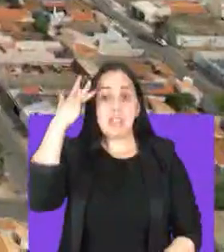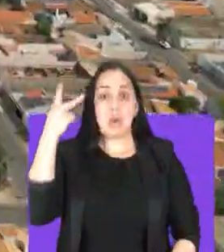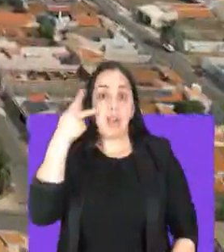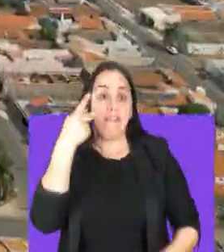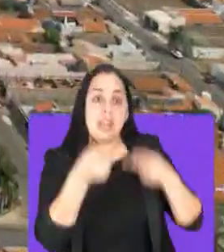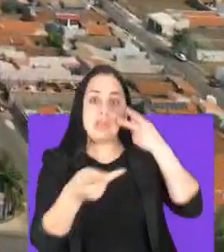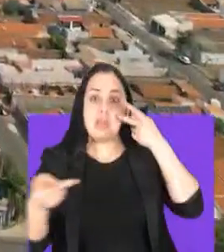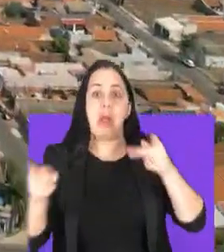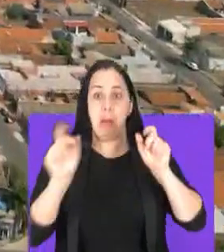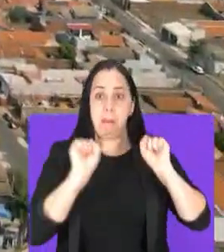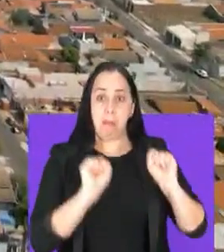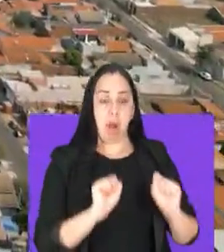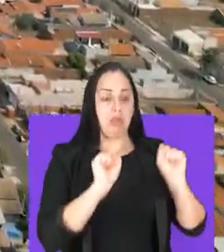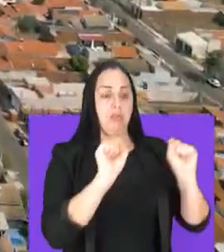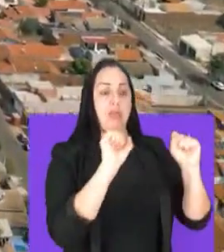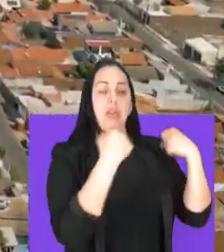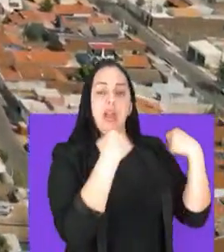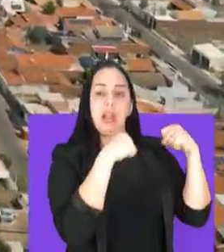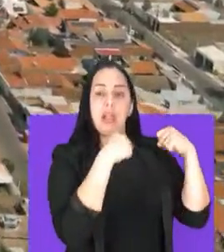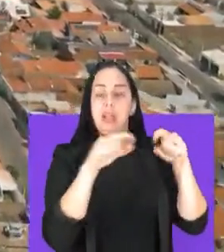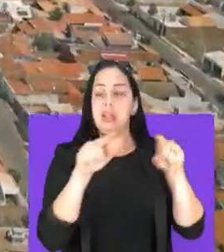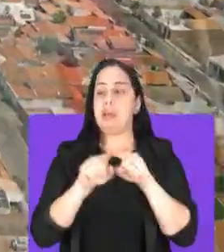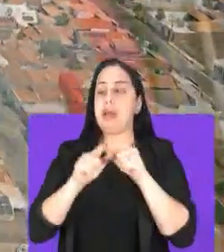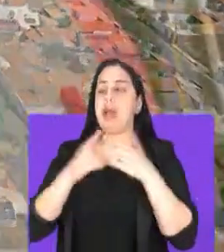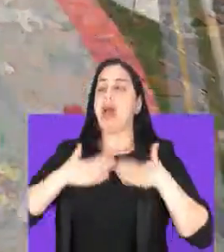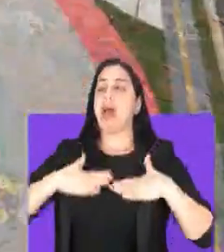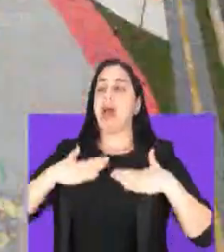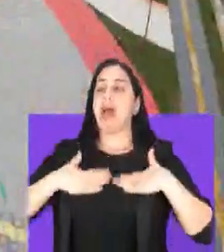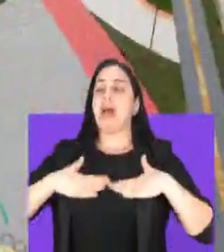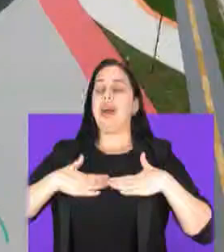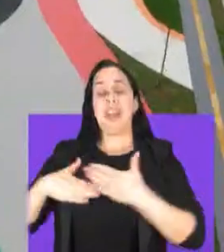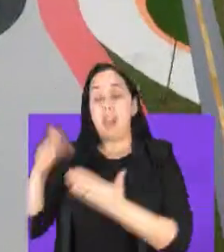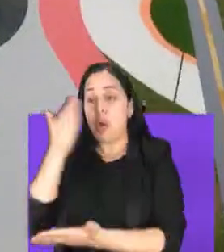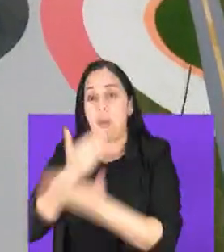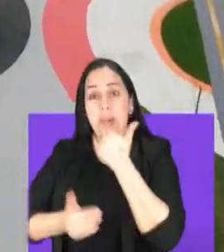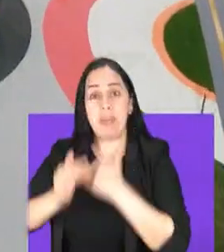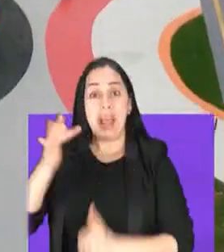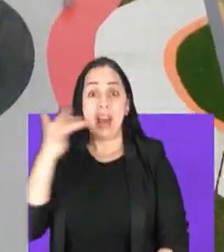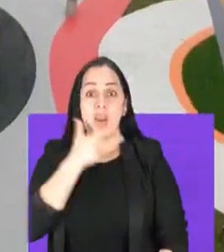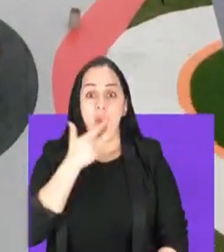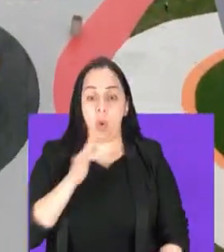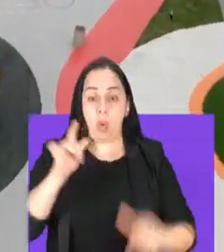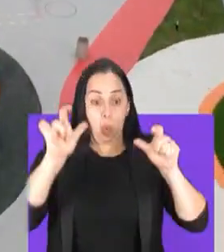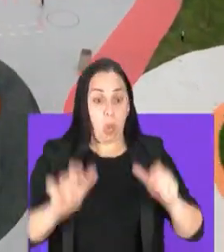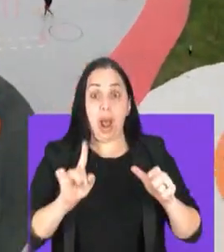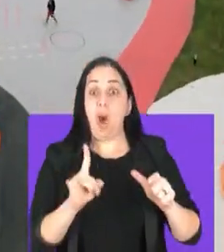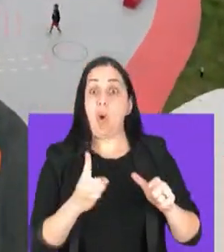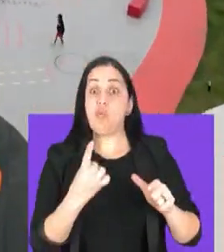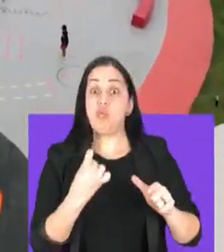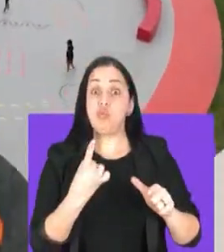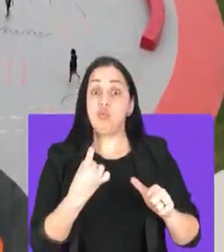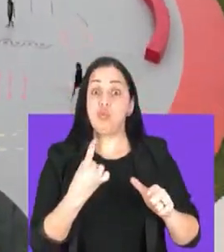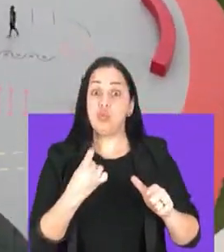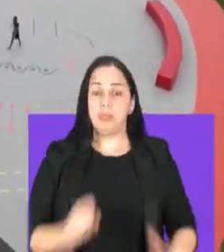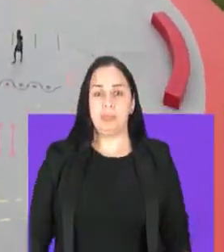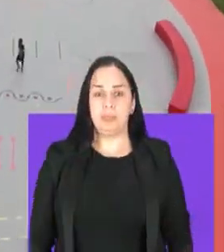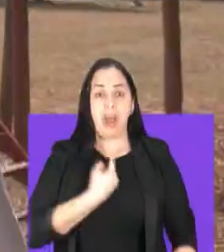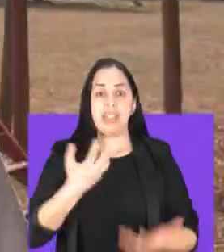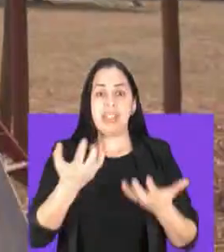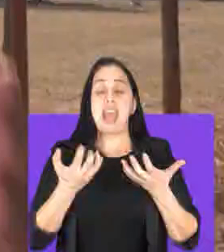visitante pode se exercitar relaxar e desfrutar de uma deliciosa refeição tudo em um só